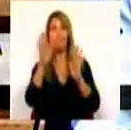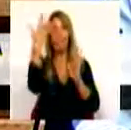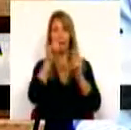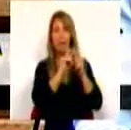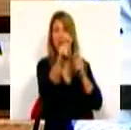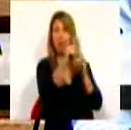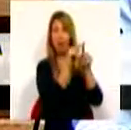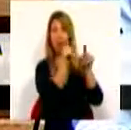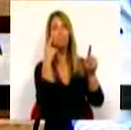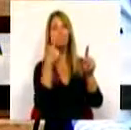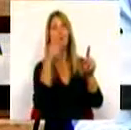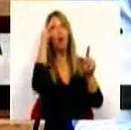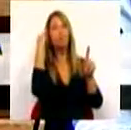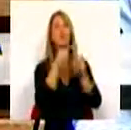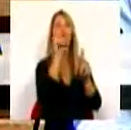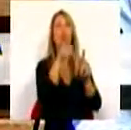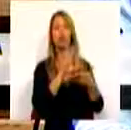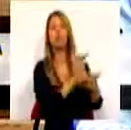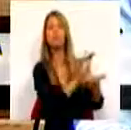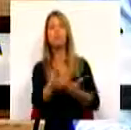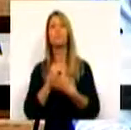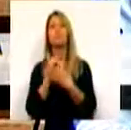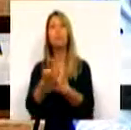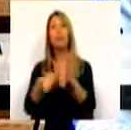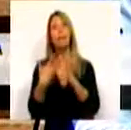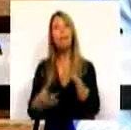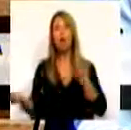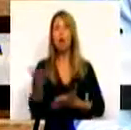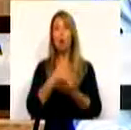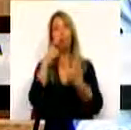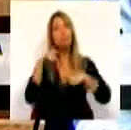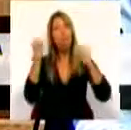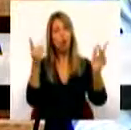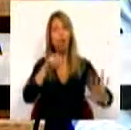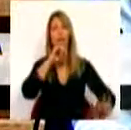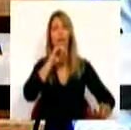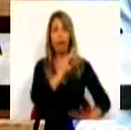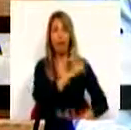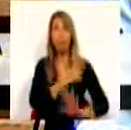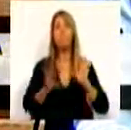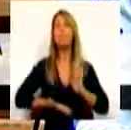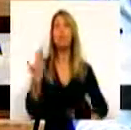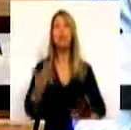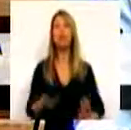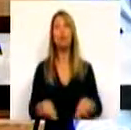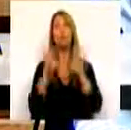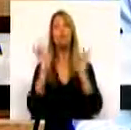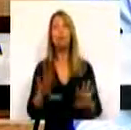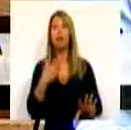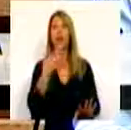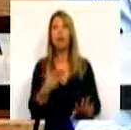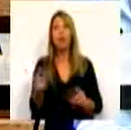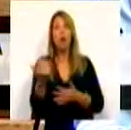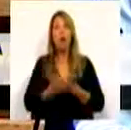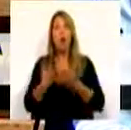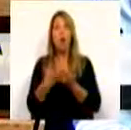objetivo financiar aqueles planos de negócio que se mostrarem mais capazes. Também de igual forma, porque para a economia circular